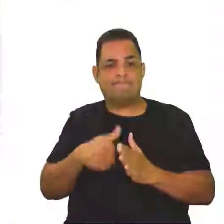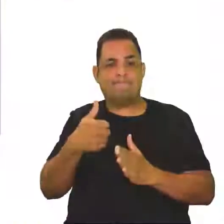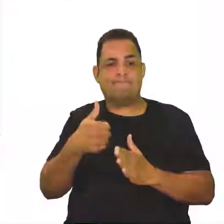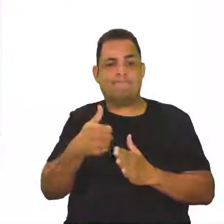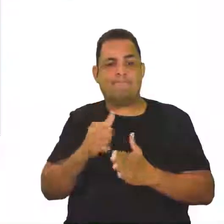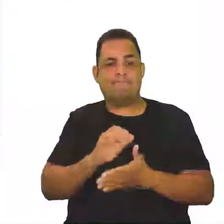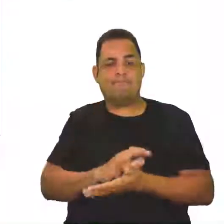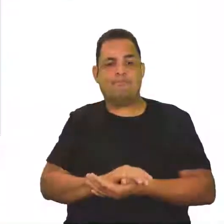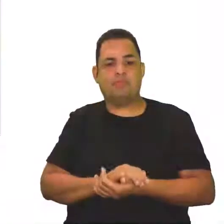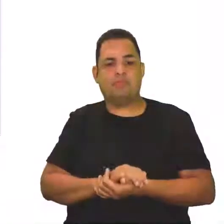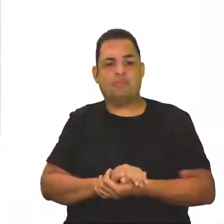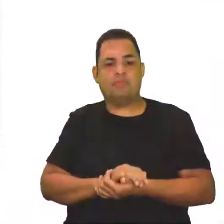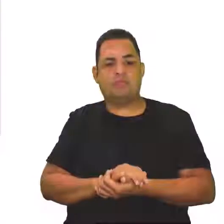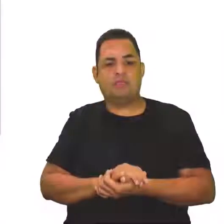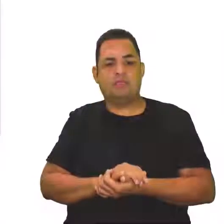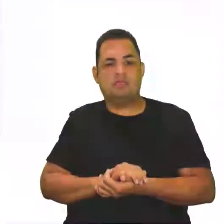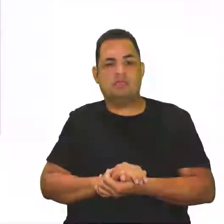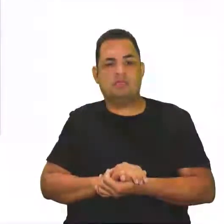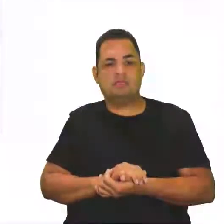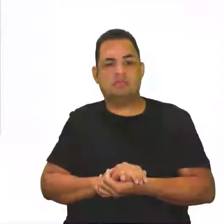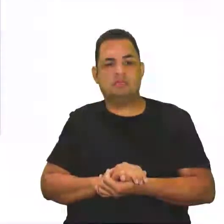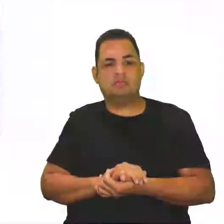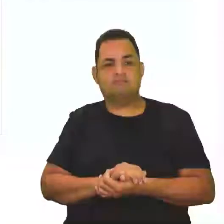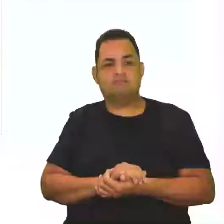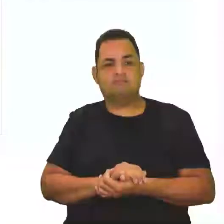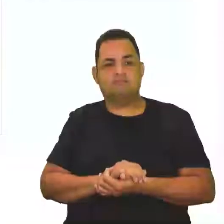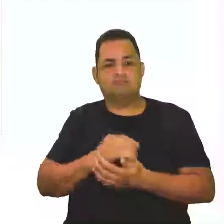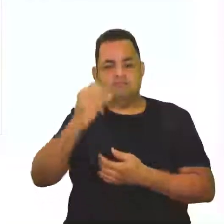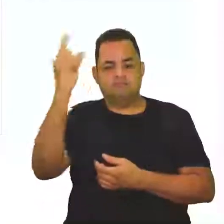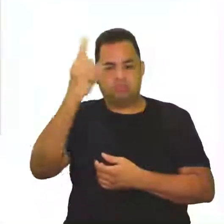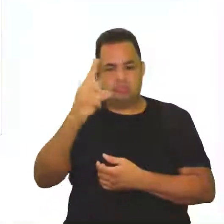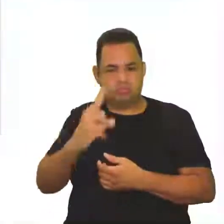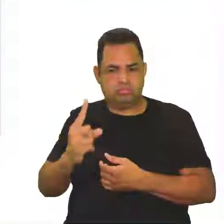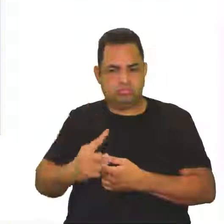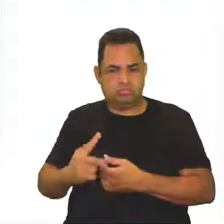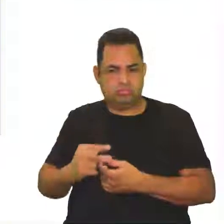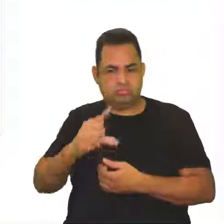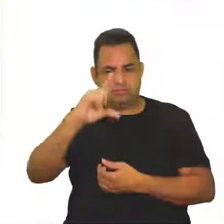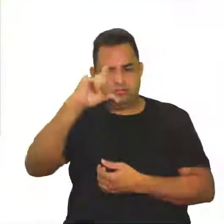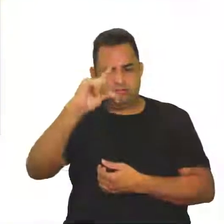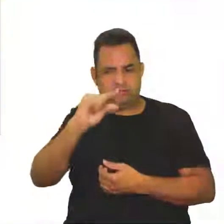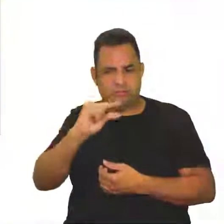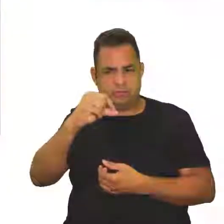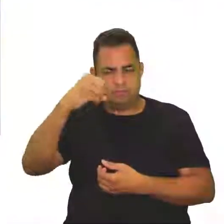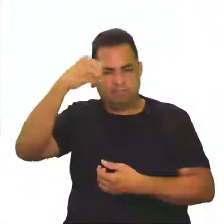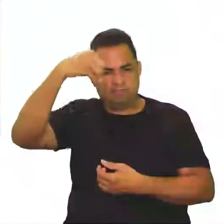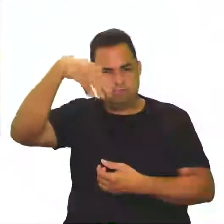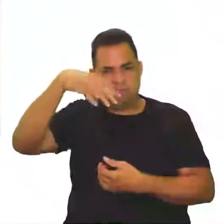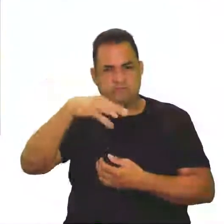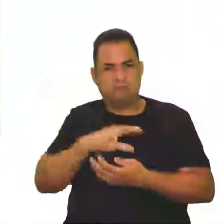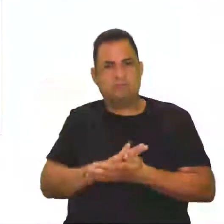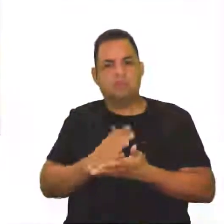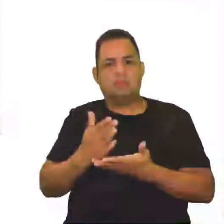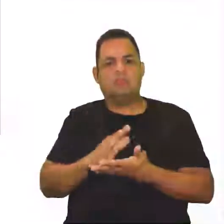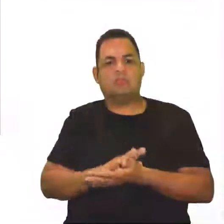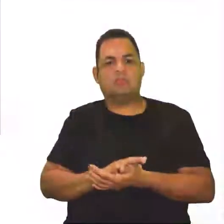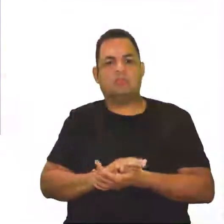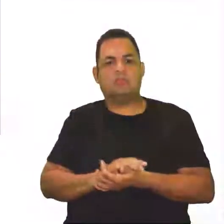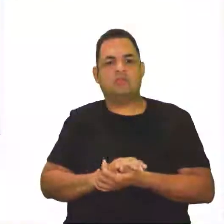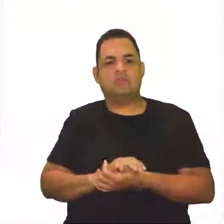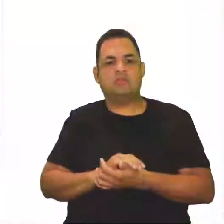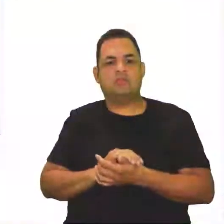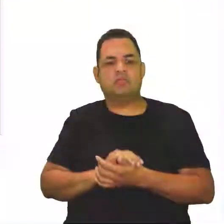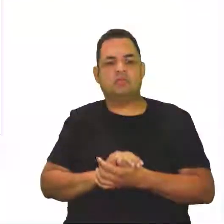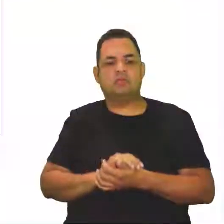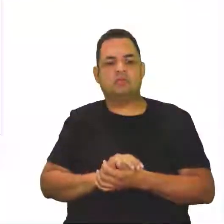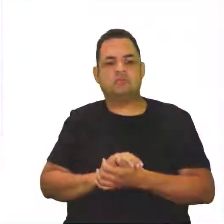etapa, uma descarga piloto de pouca luminosidade, na forma de árvore invertida,